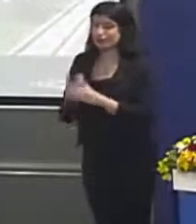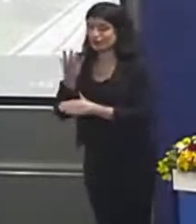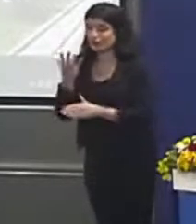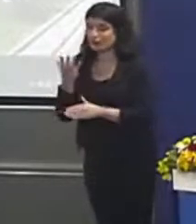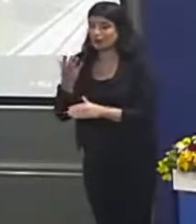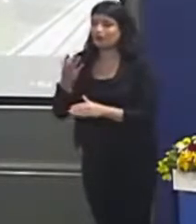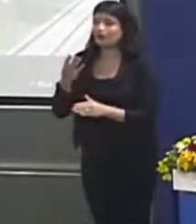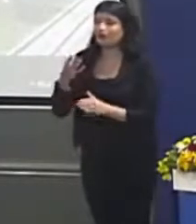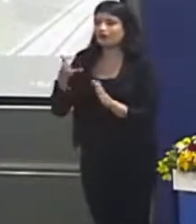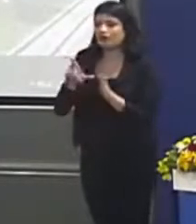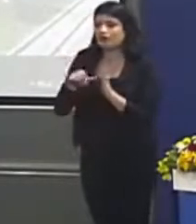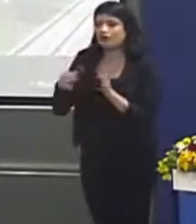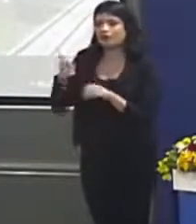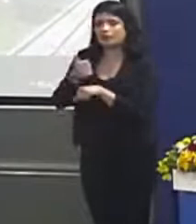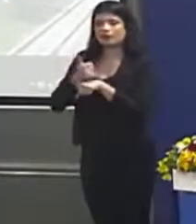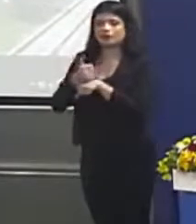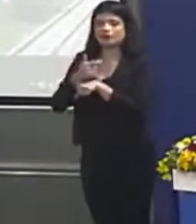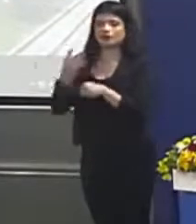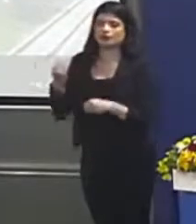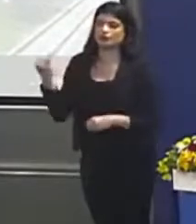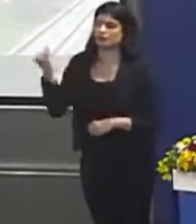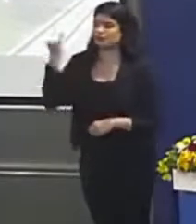profissão tão importante, que tinha